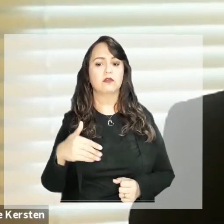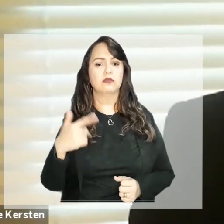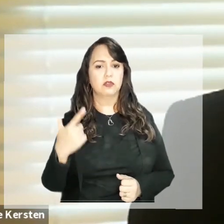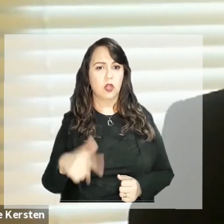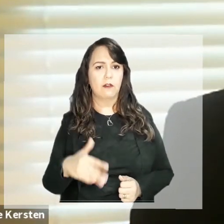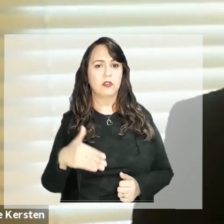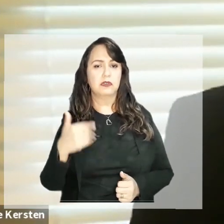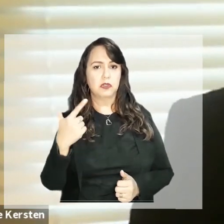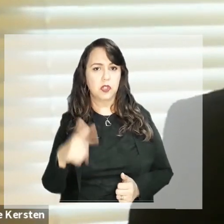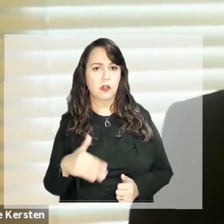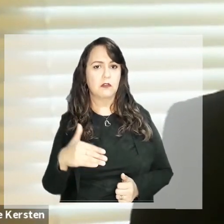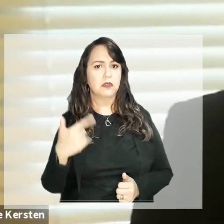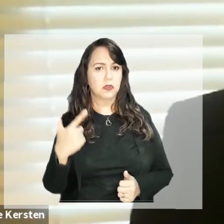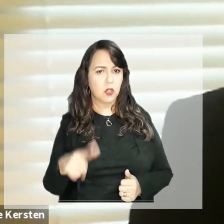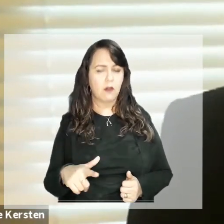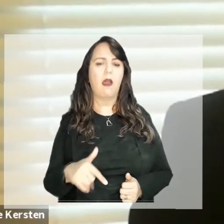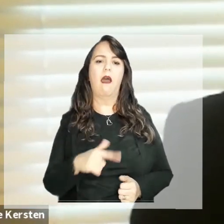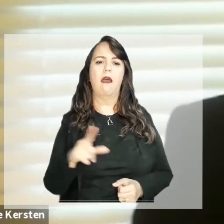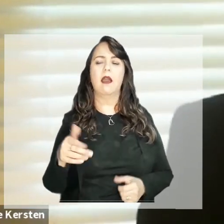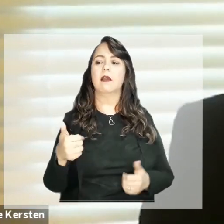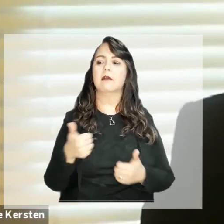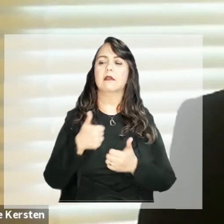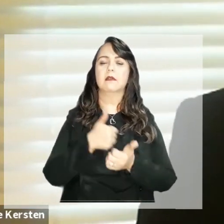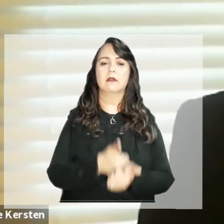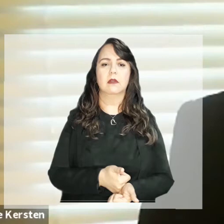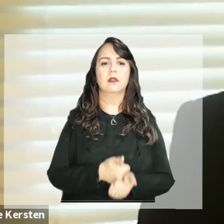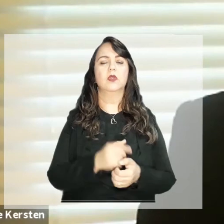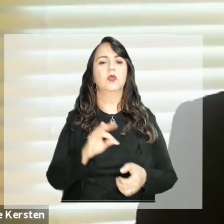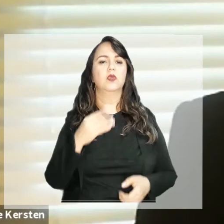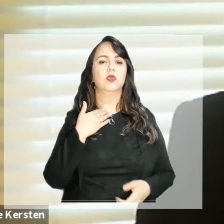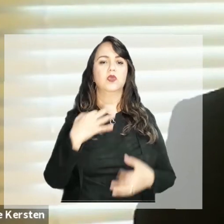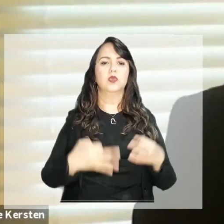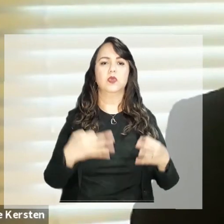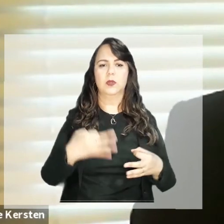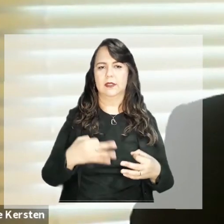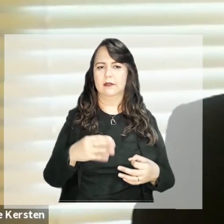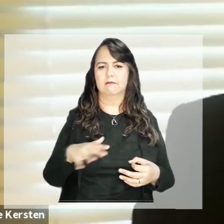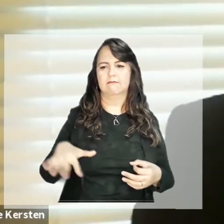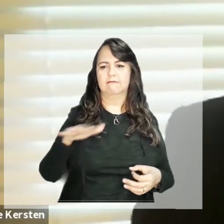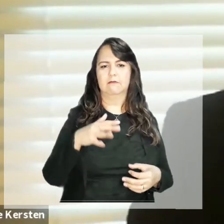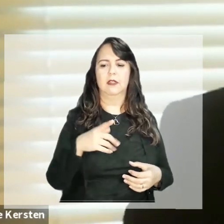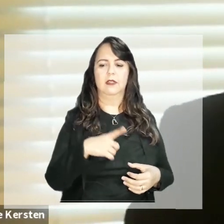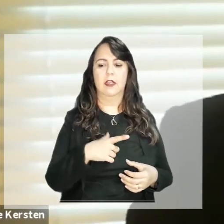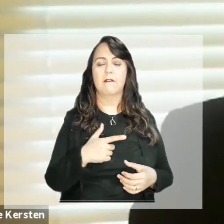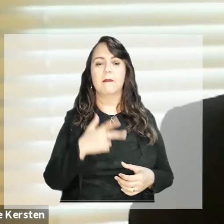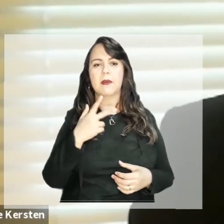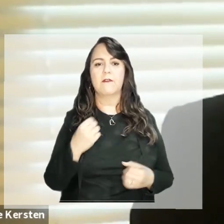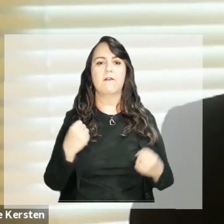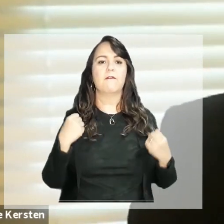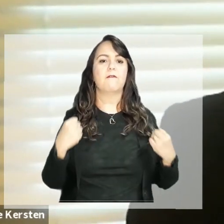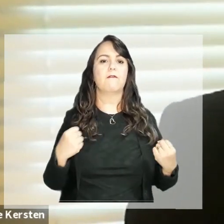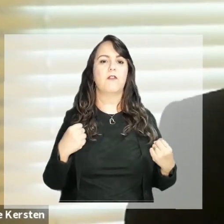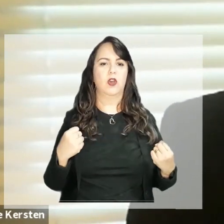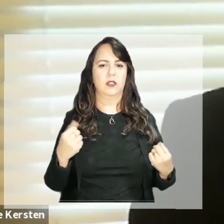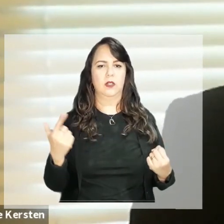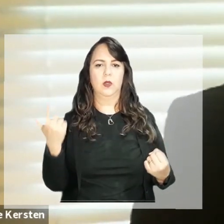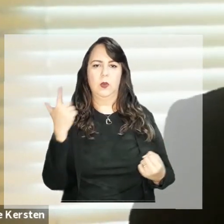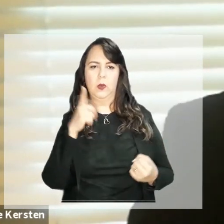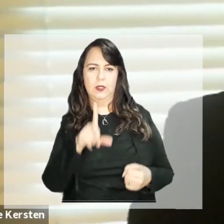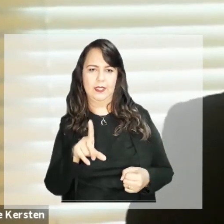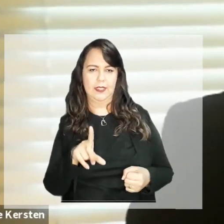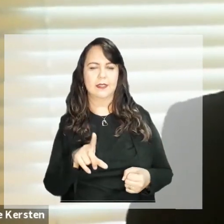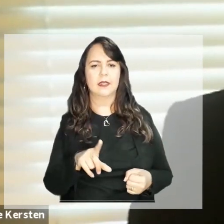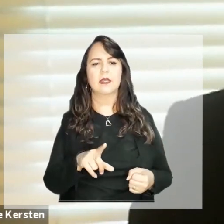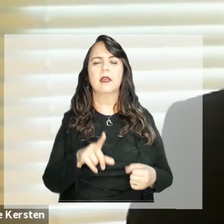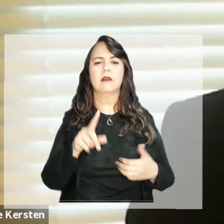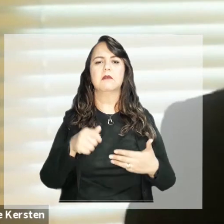com isso, fortalecendo o sistema de uniformização da jurisprudência. Então, a minha